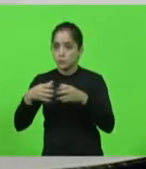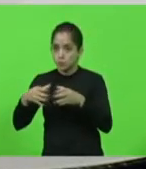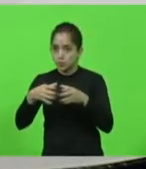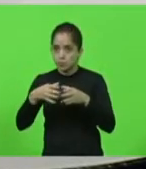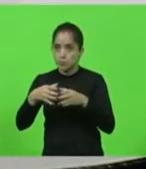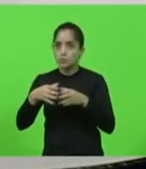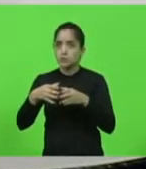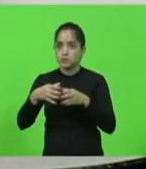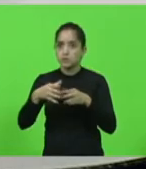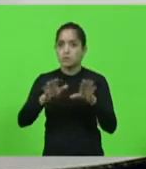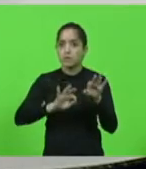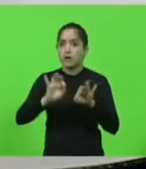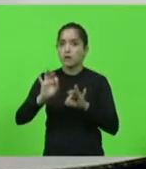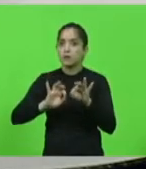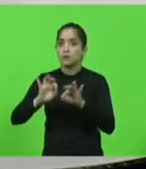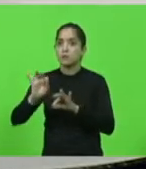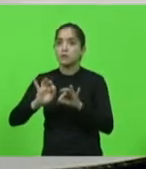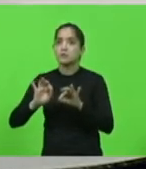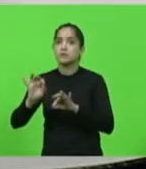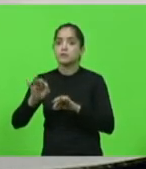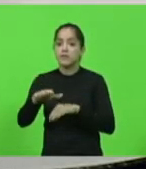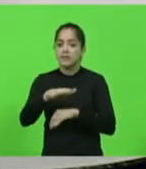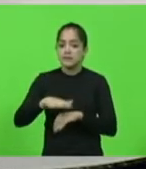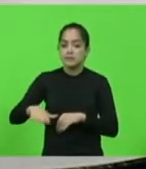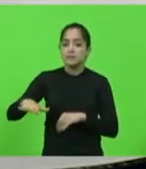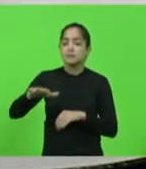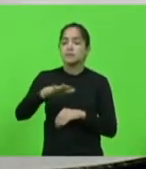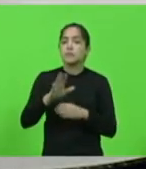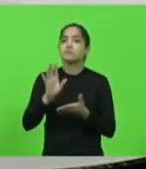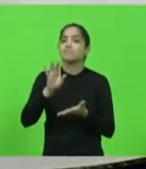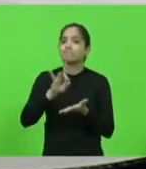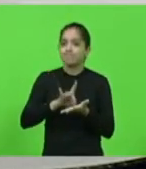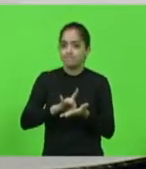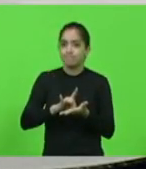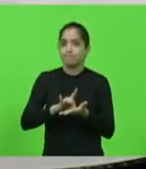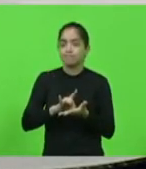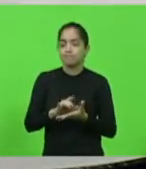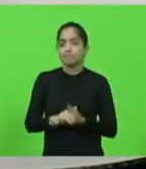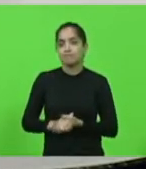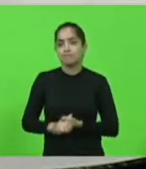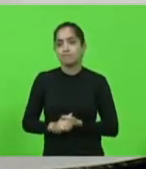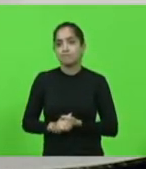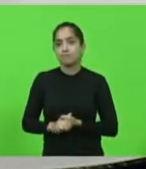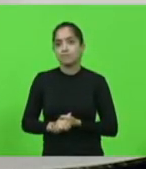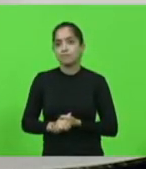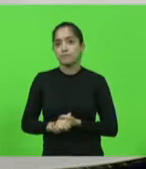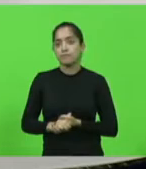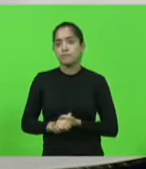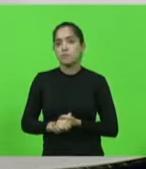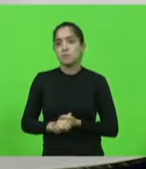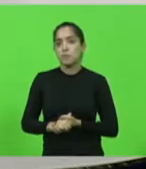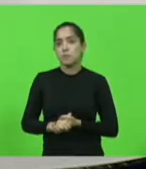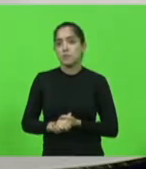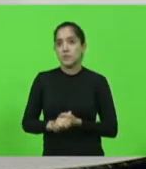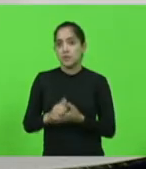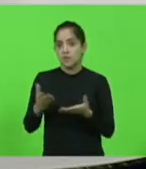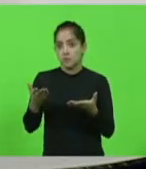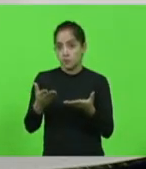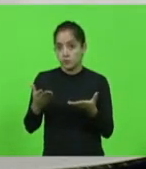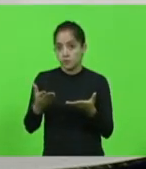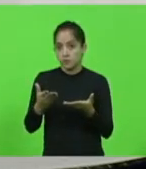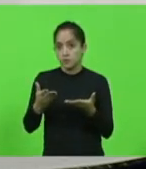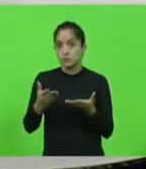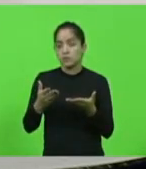a regulamentação para que esses espaços realmente sejam ocupados pela sociedade. E é por isso que nós vamos fazer essa